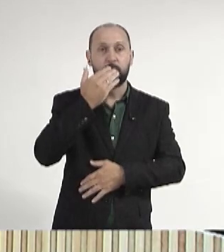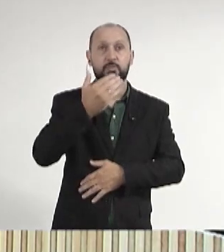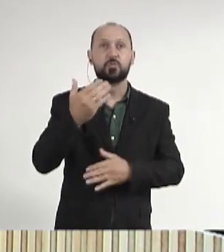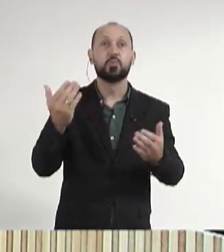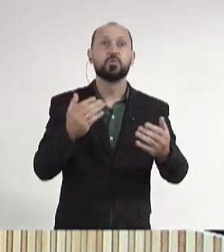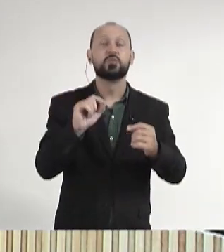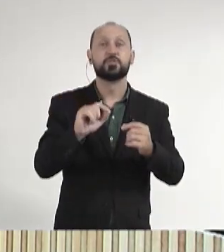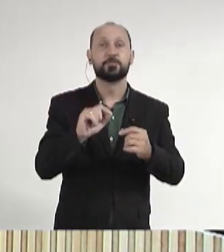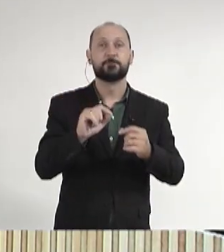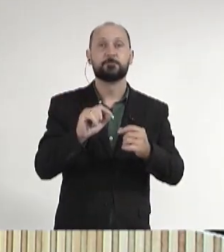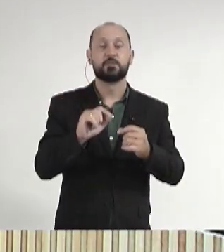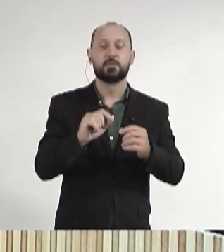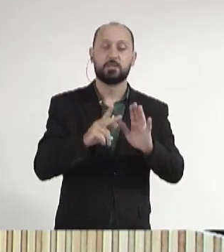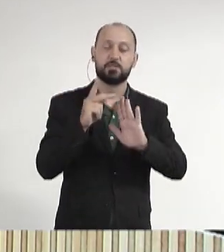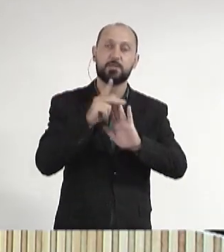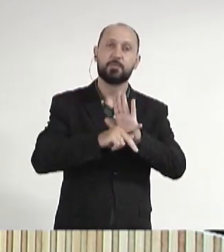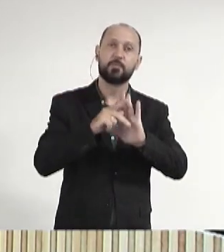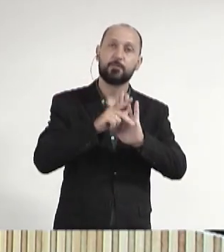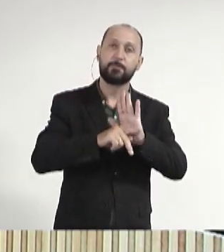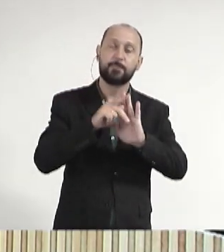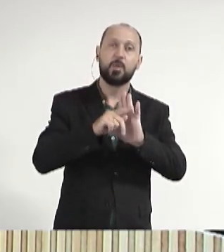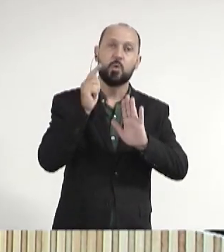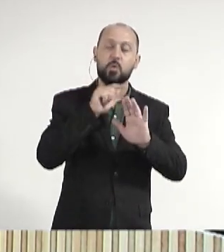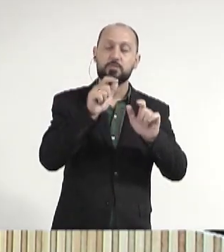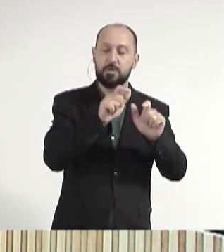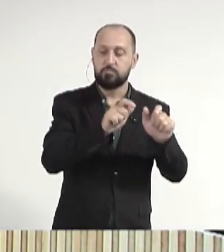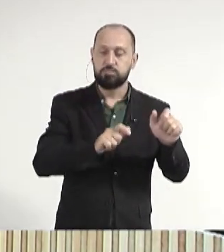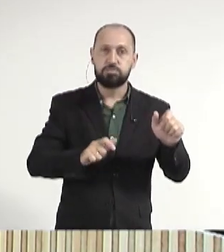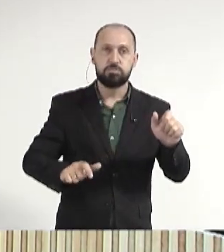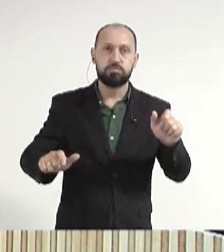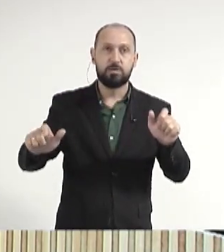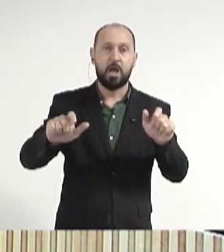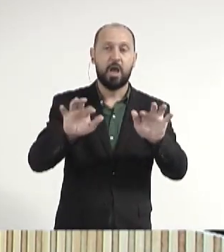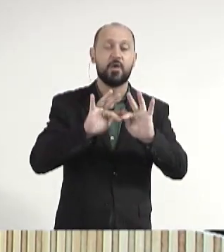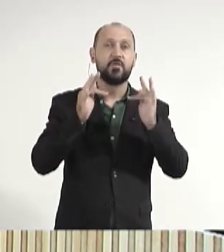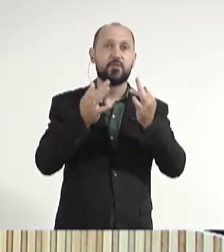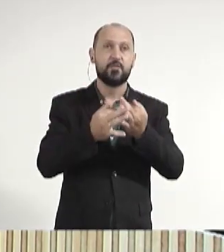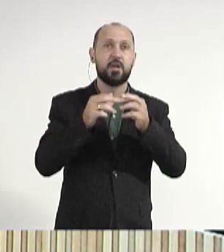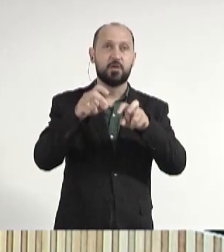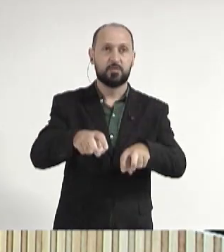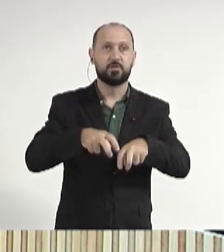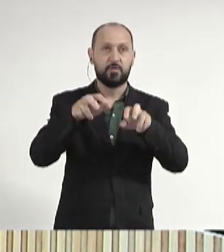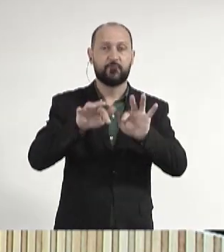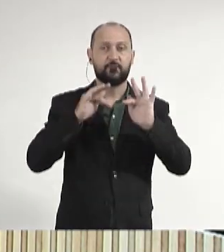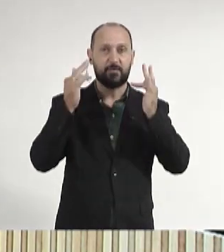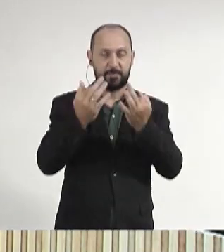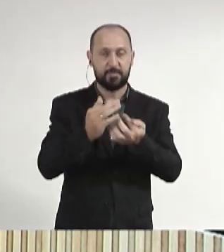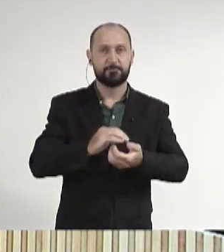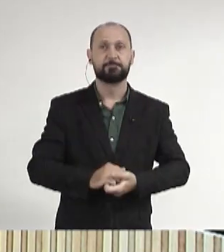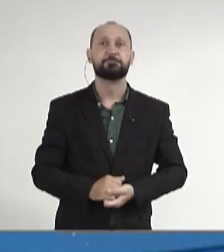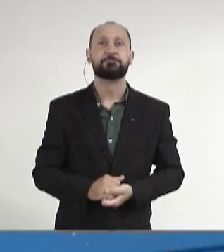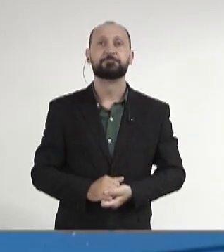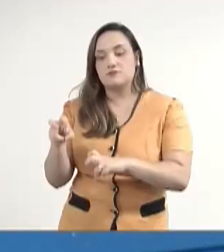hoje, então, que esse programa possa abranger também as famílias da agricultura familiar.